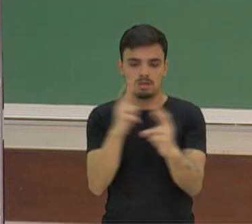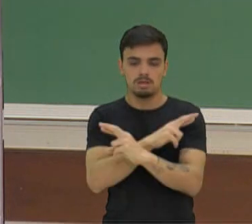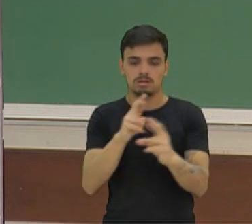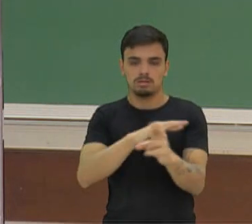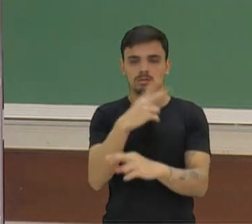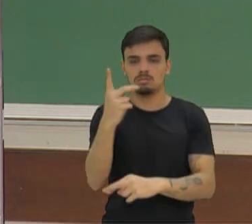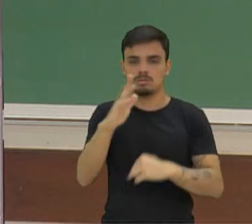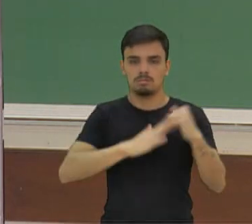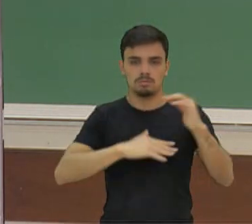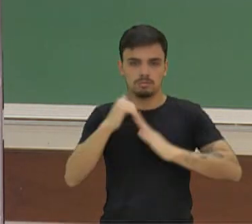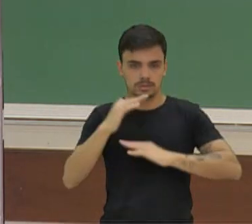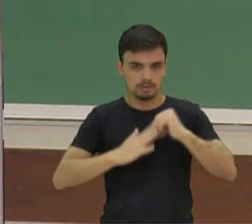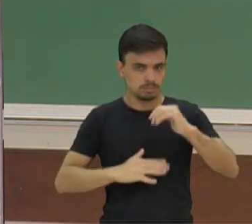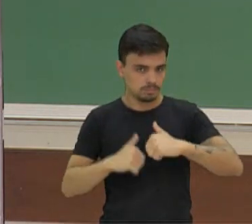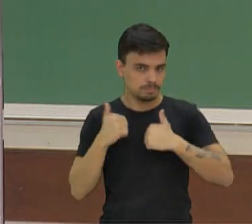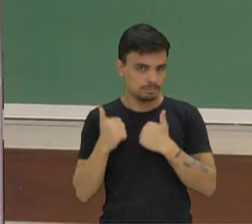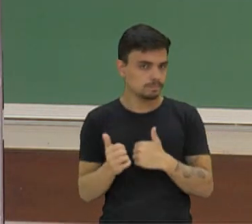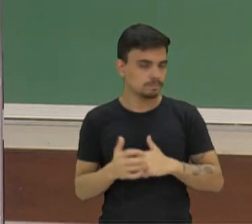profissão.